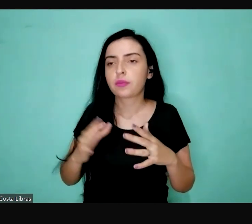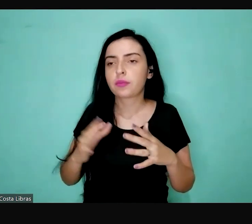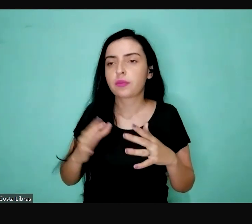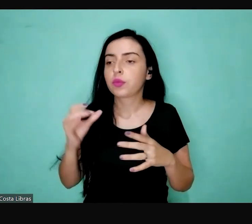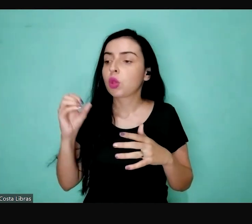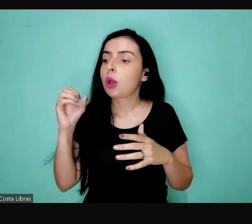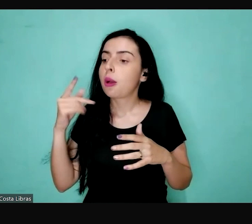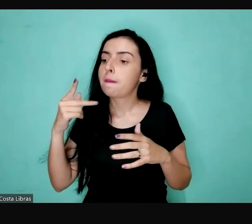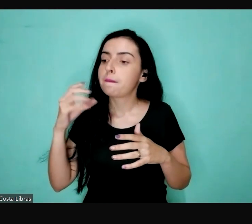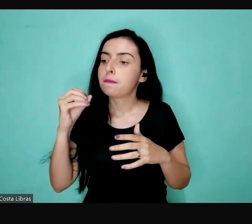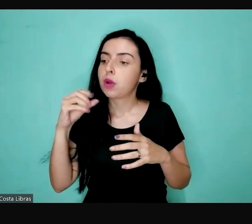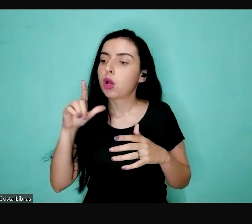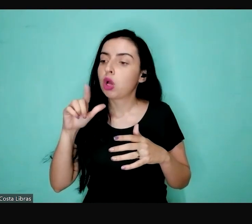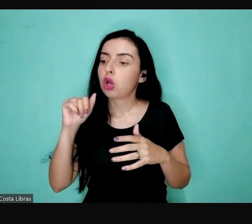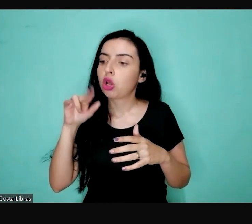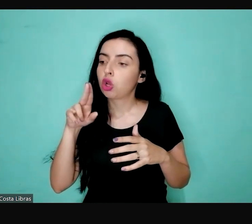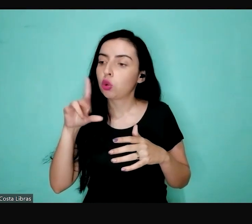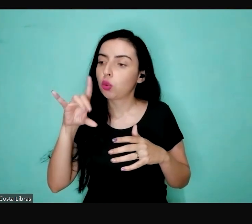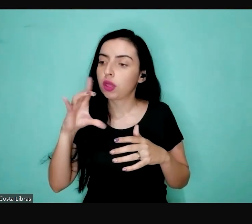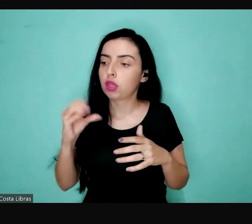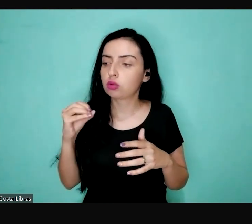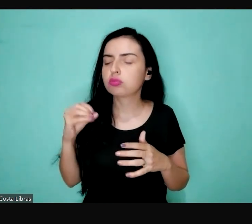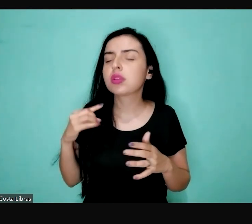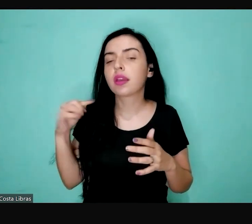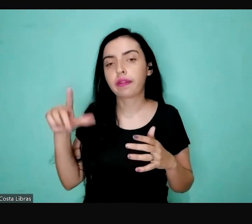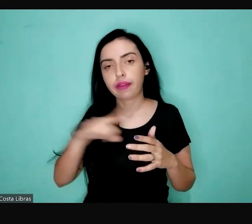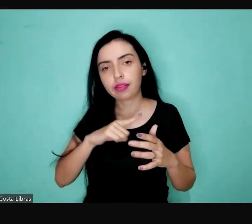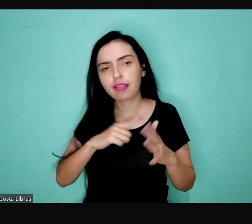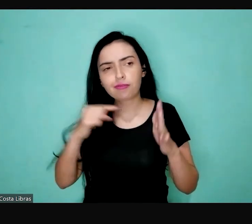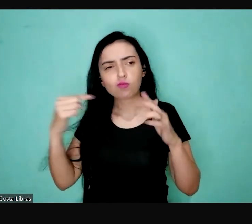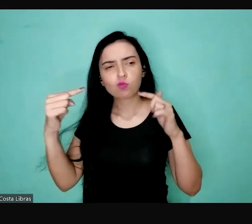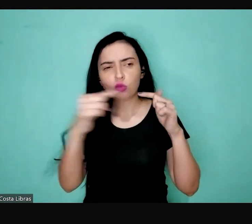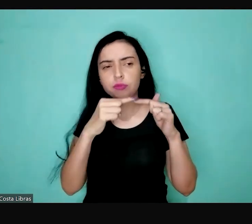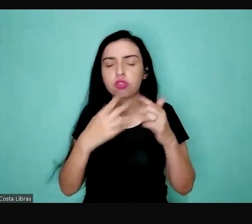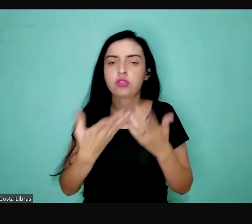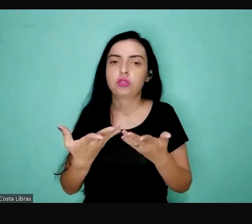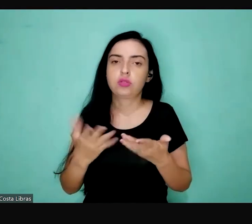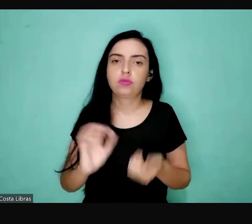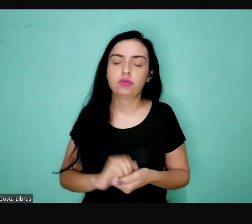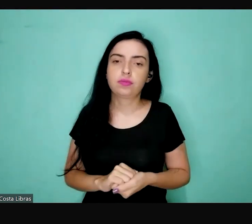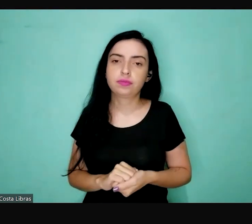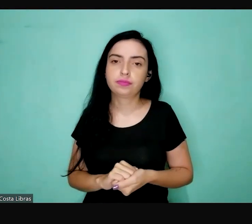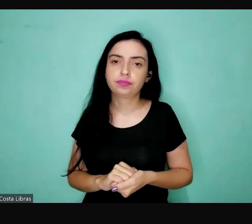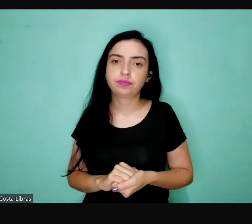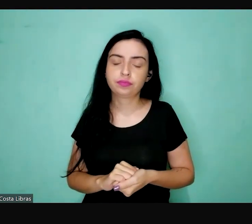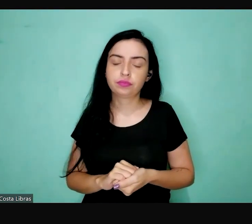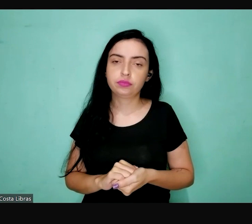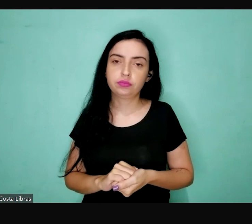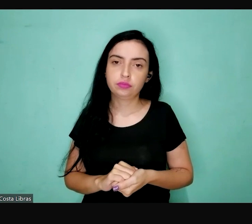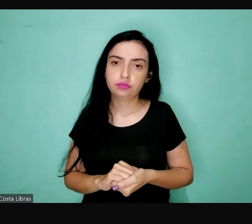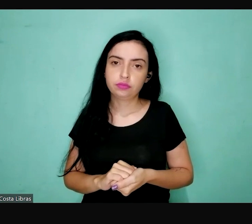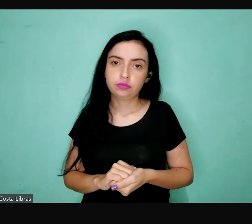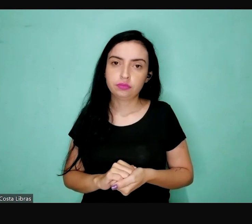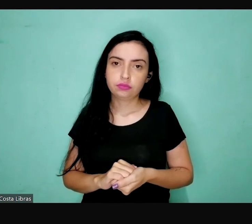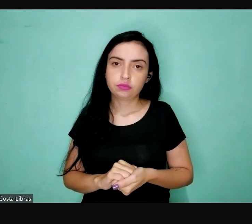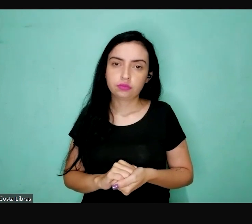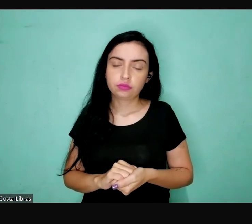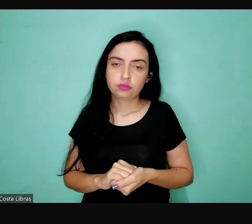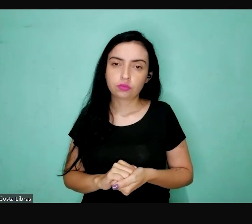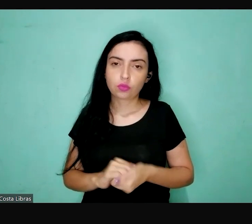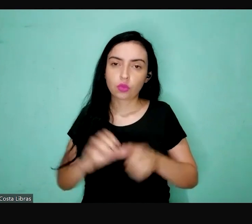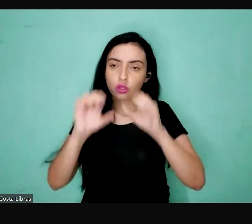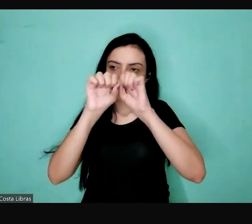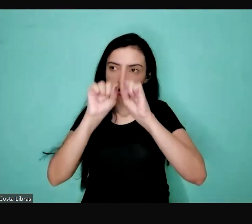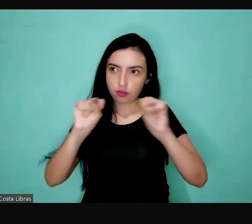em direção aos demais participantes. Voltou, portanto, o juiz de instrução. Então, o Tribunal